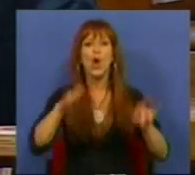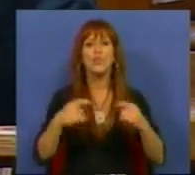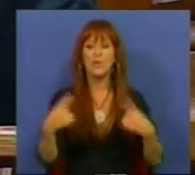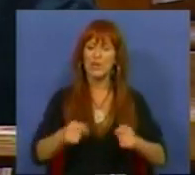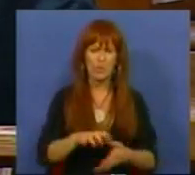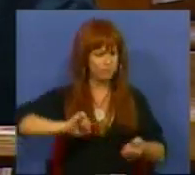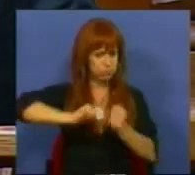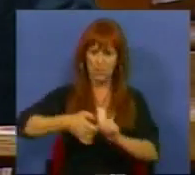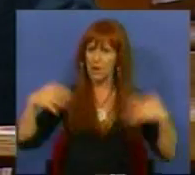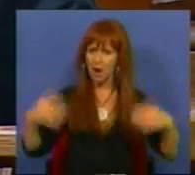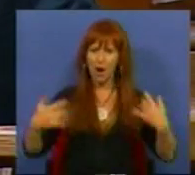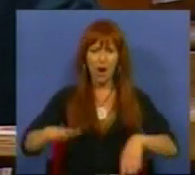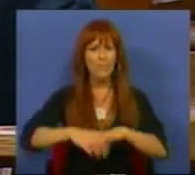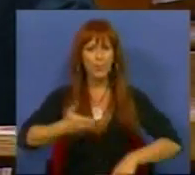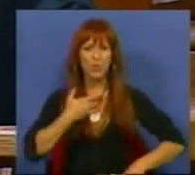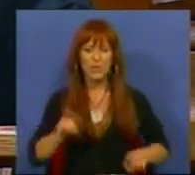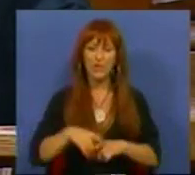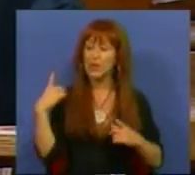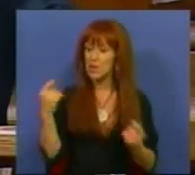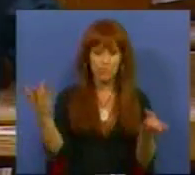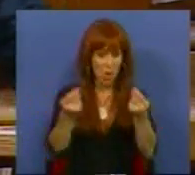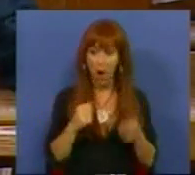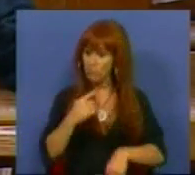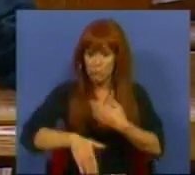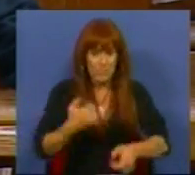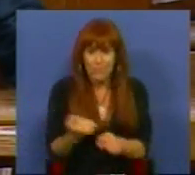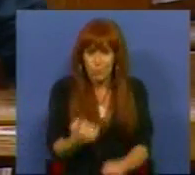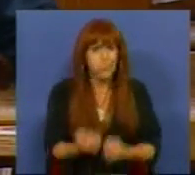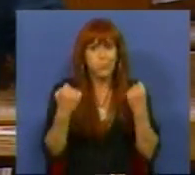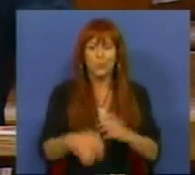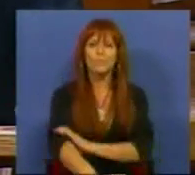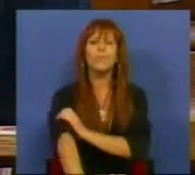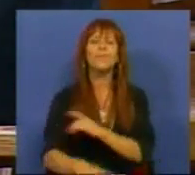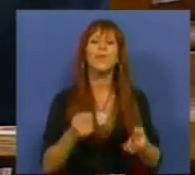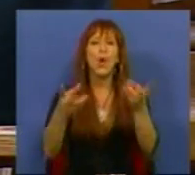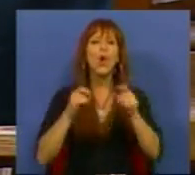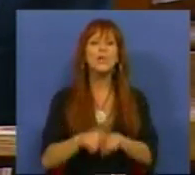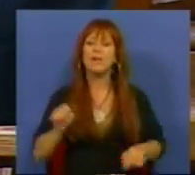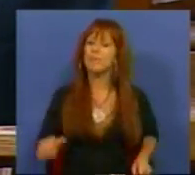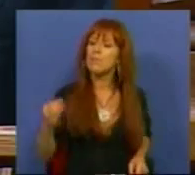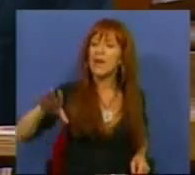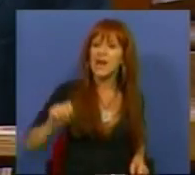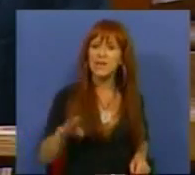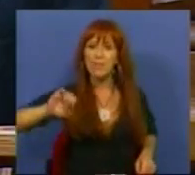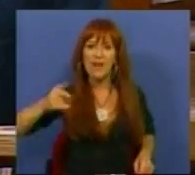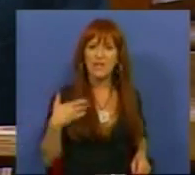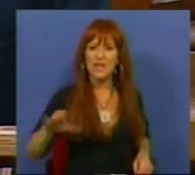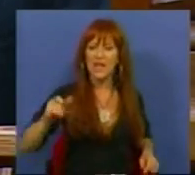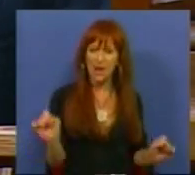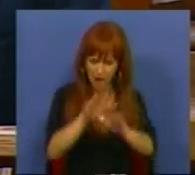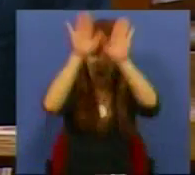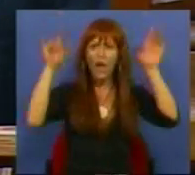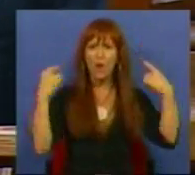estarão esmagados pela dívida e sem orçamento para manter a sua atividade. O orçamento do PS, PSD e CDS é